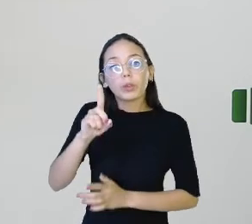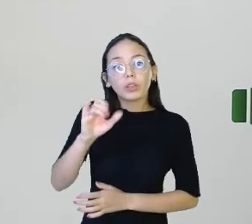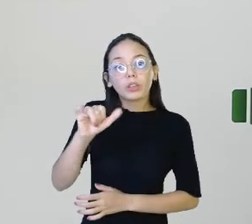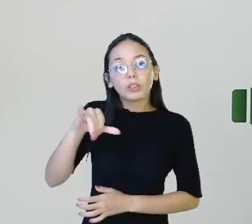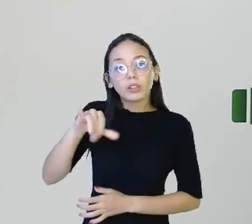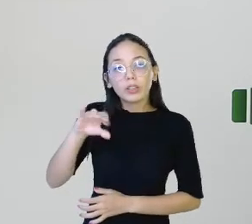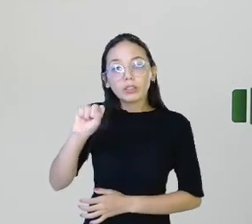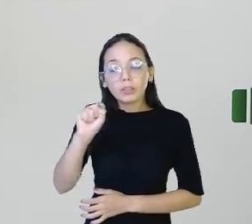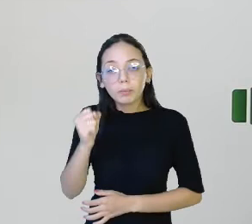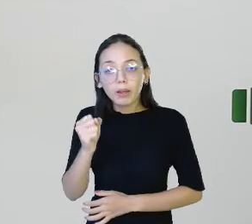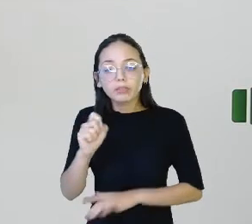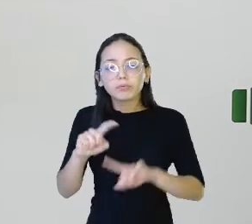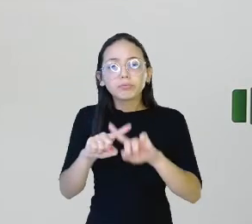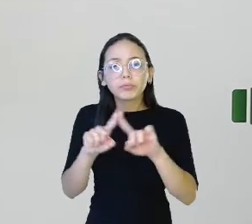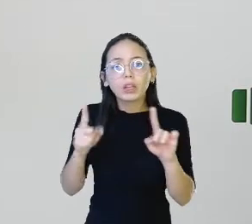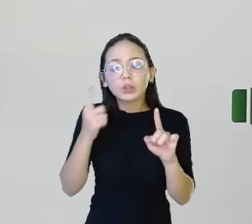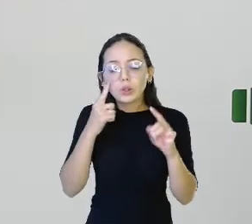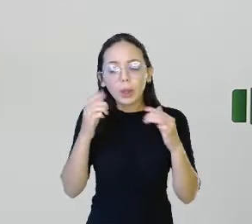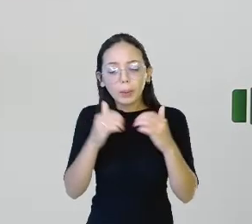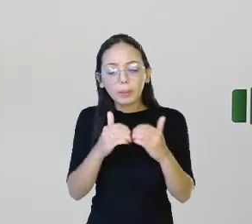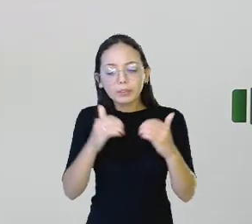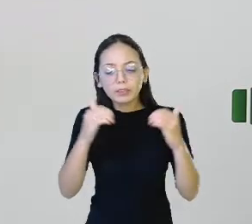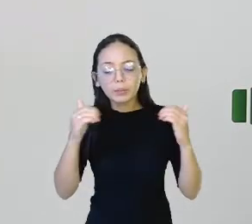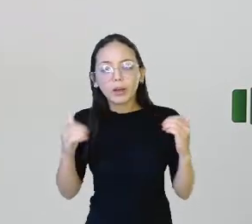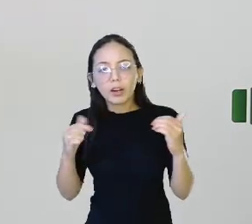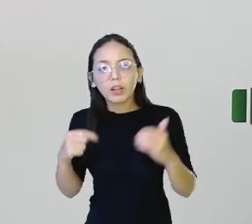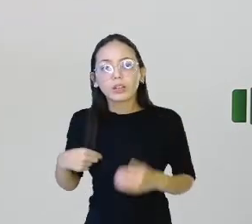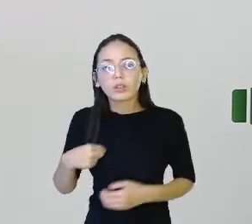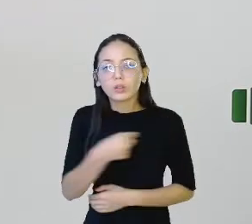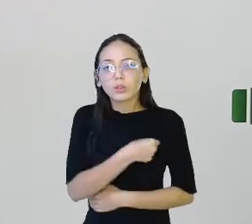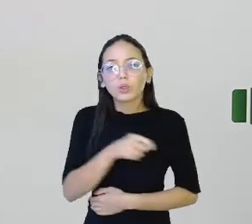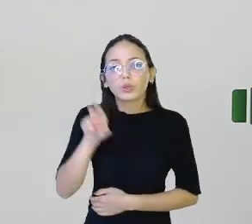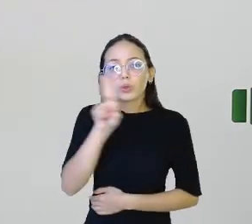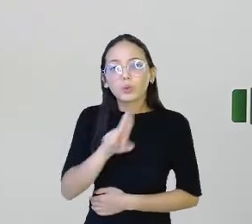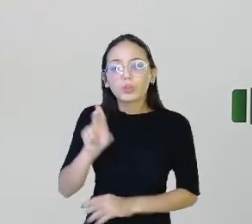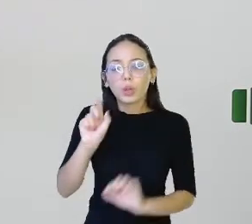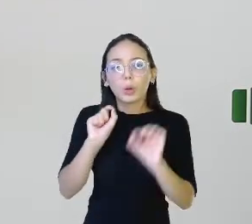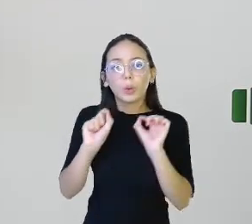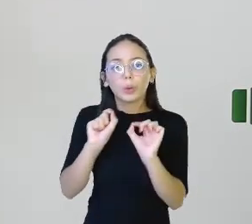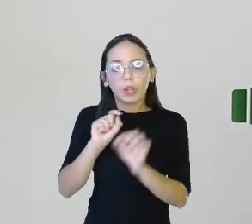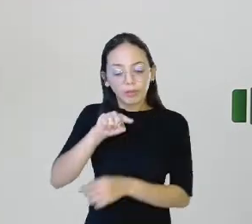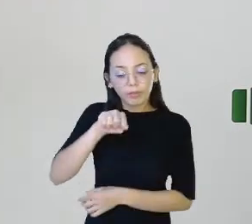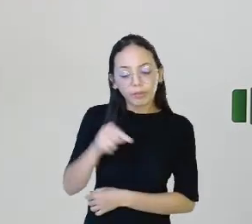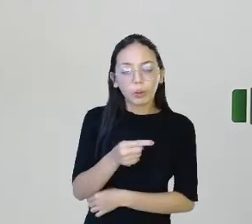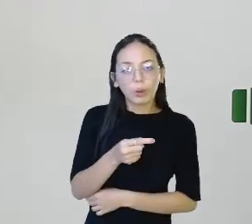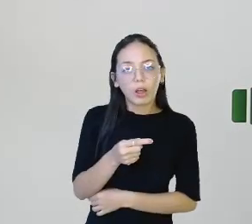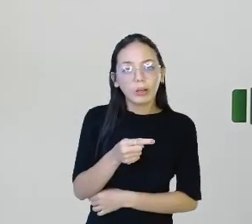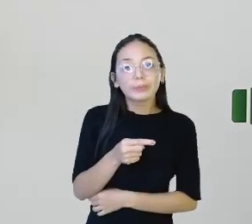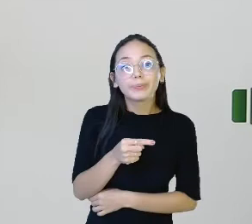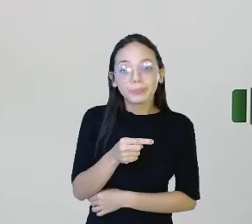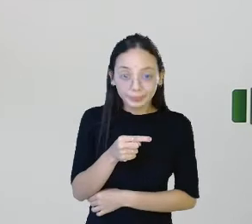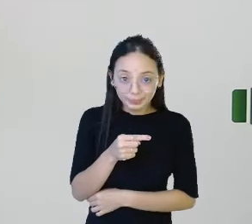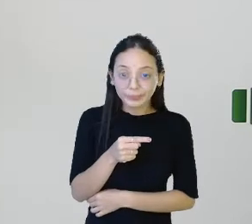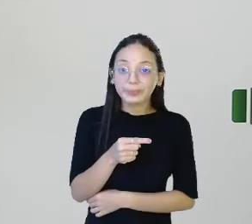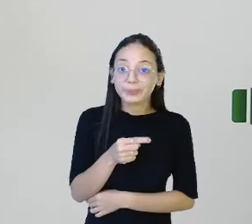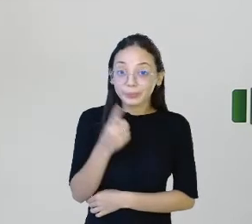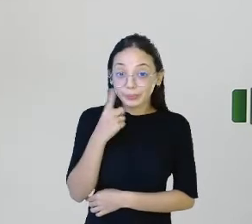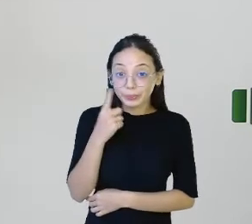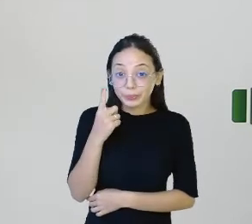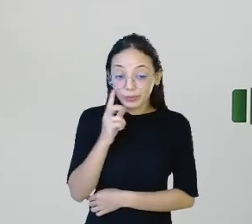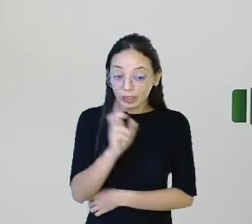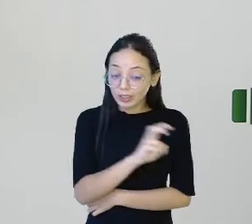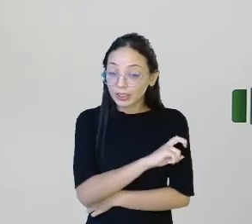para fazer essa separação, a gente utiliza a vírgula, isso mesmo. Quinto